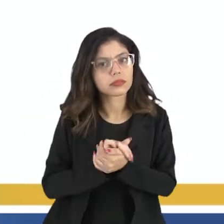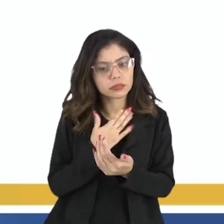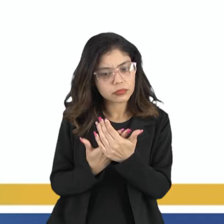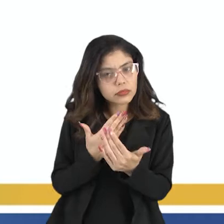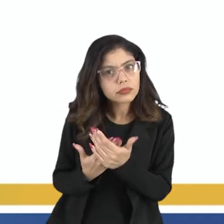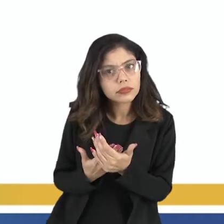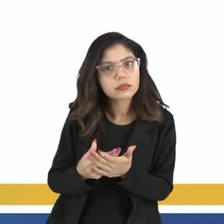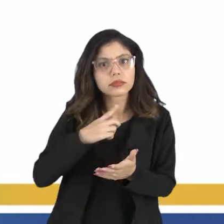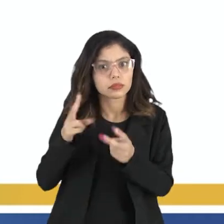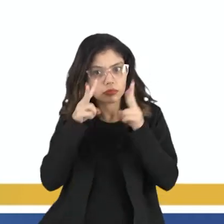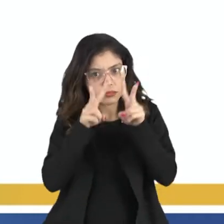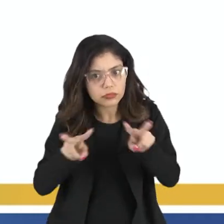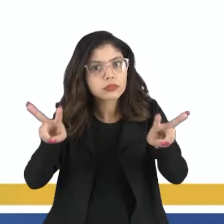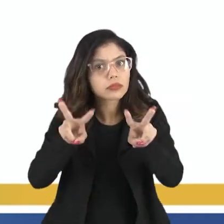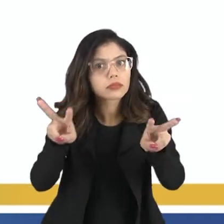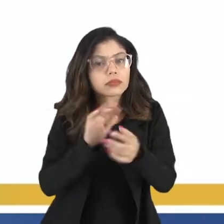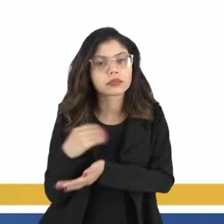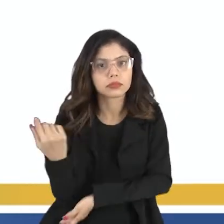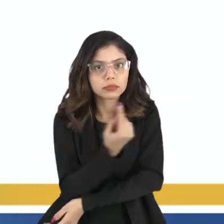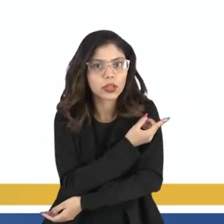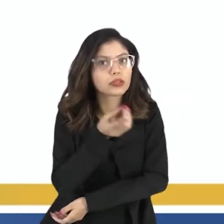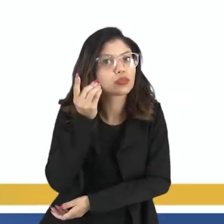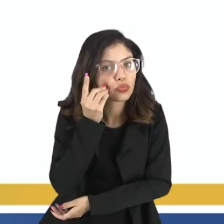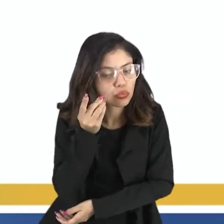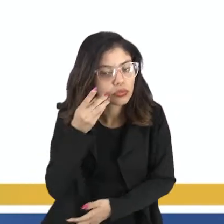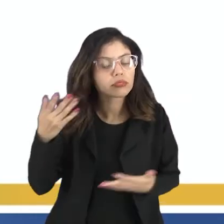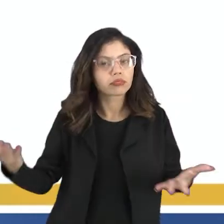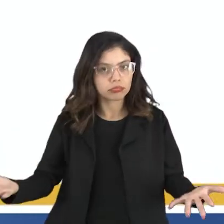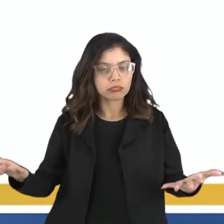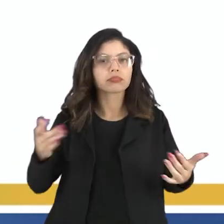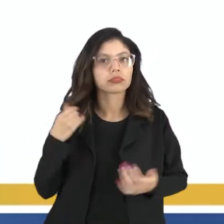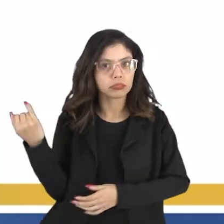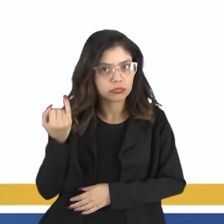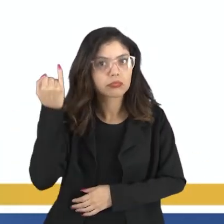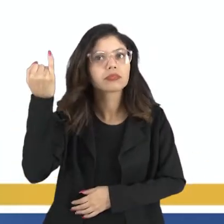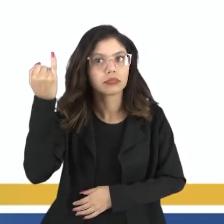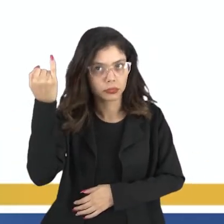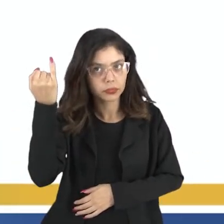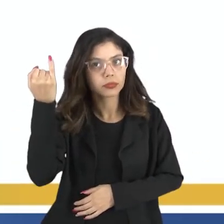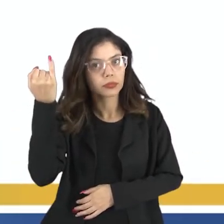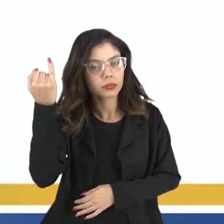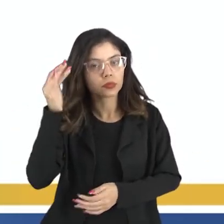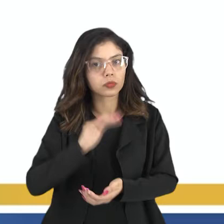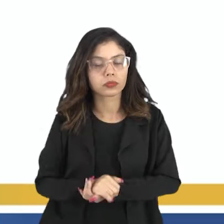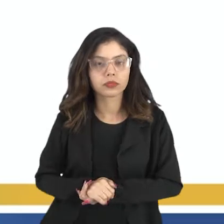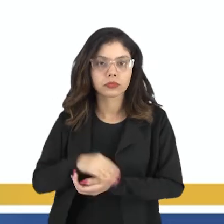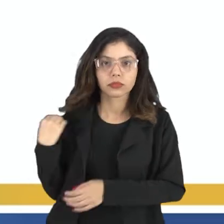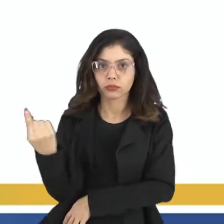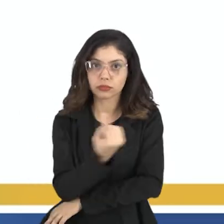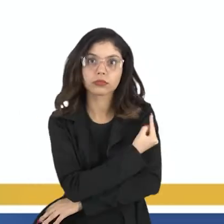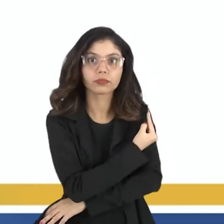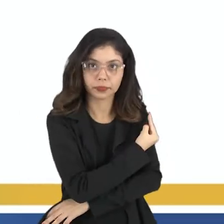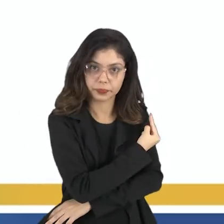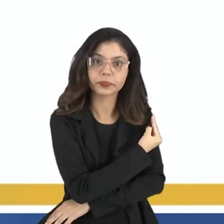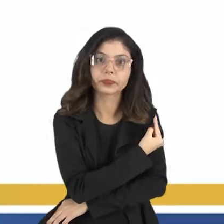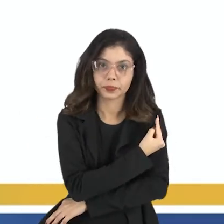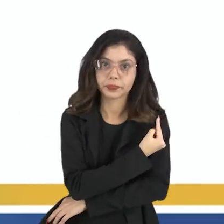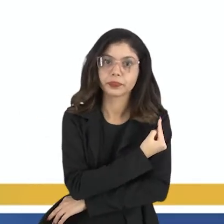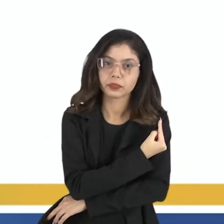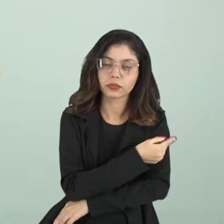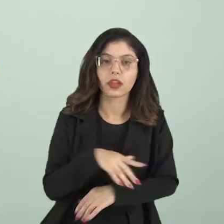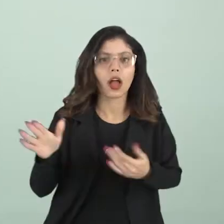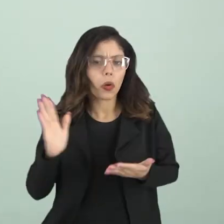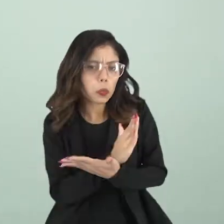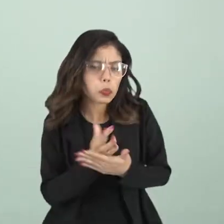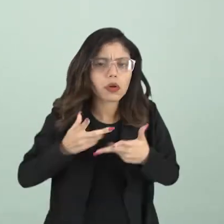estudo? Tendo em vista que no nosso cotidiano é muito usual nós designarmos